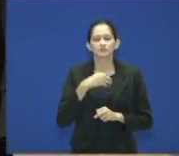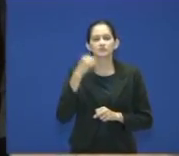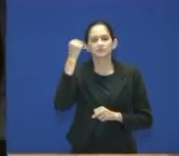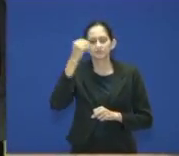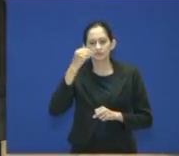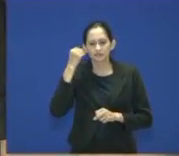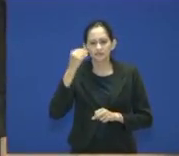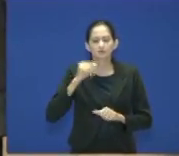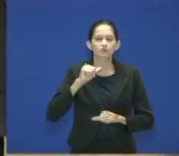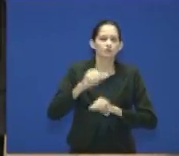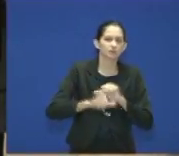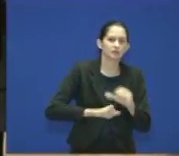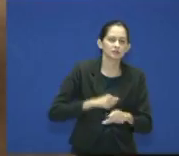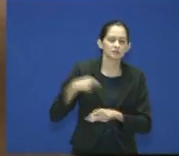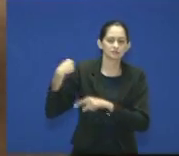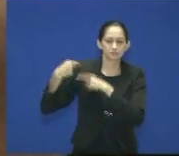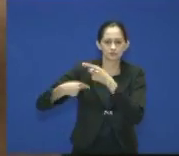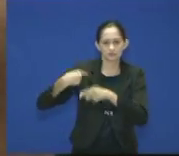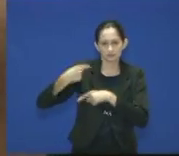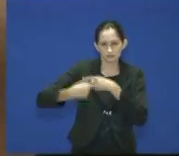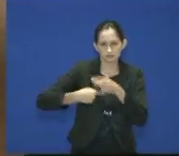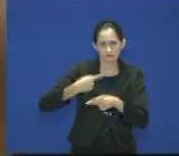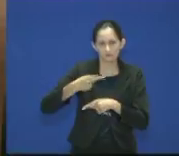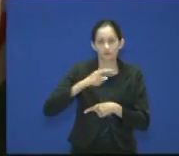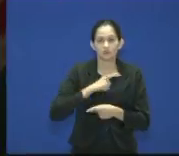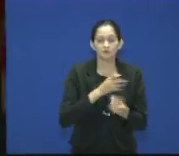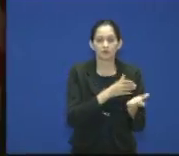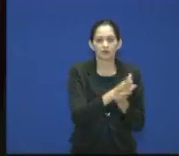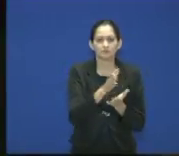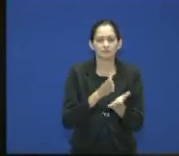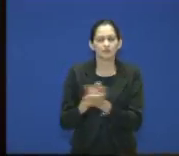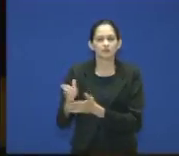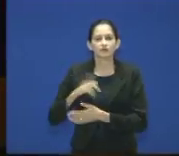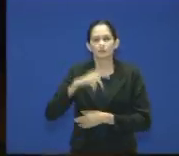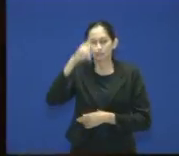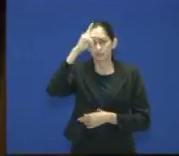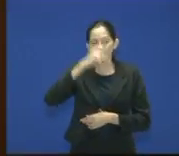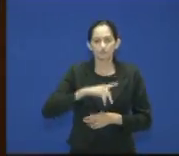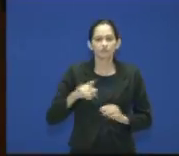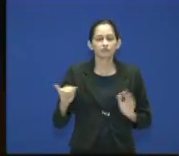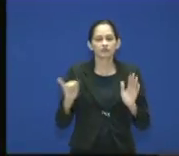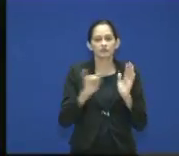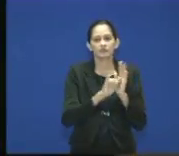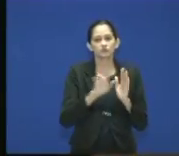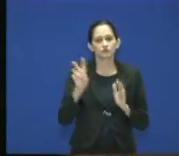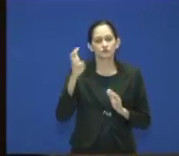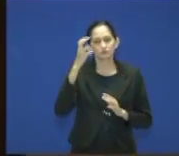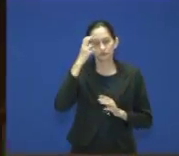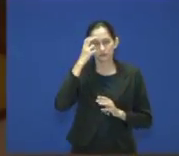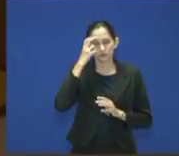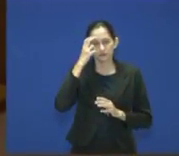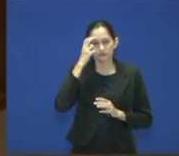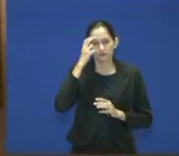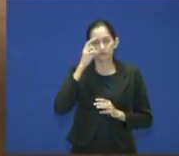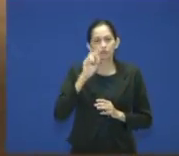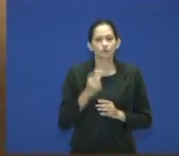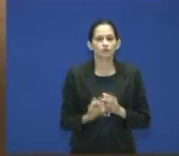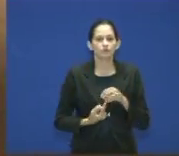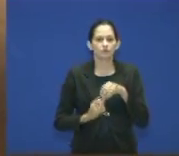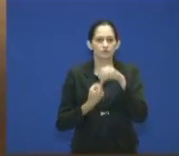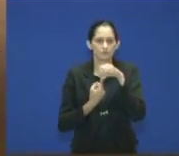de tradições, as quais delinearam um perfil e uma identidade cultural singular e